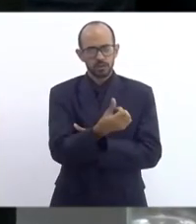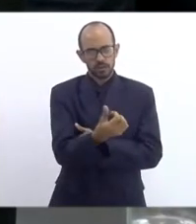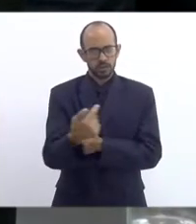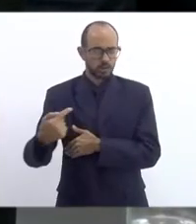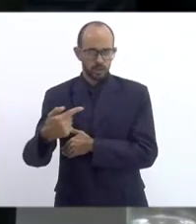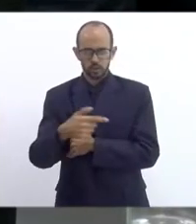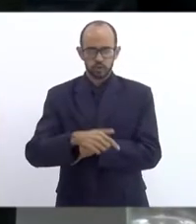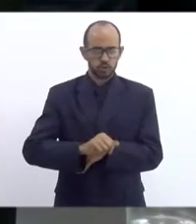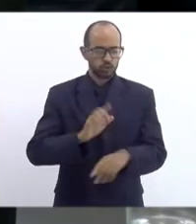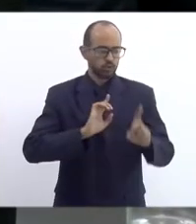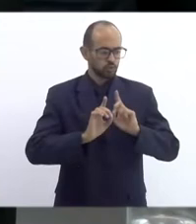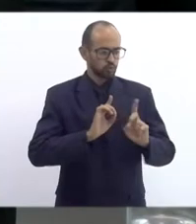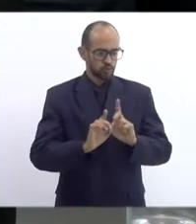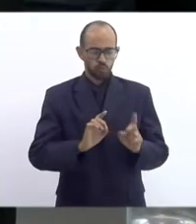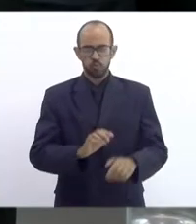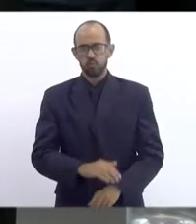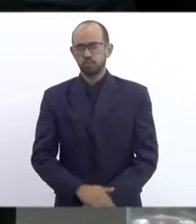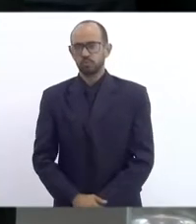Em discussão.